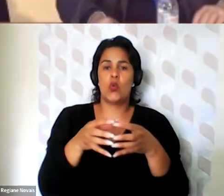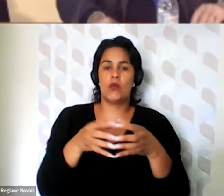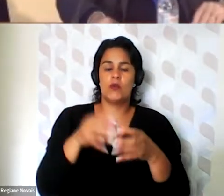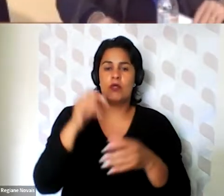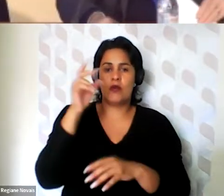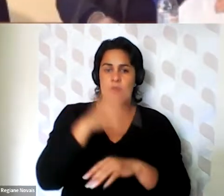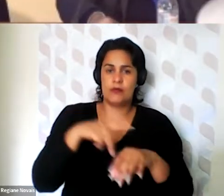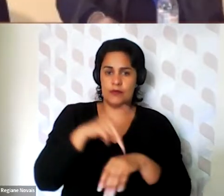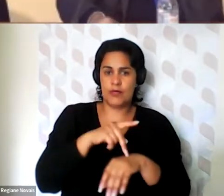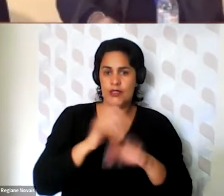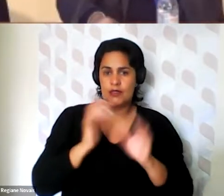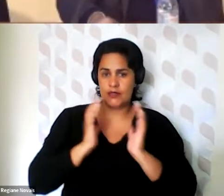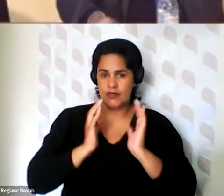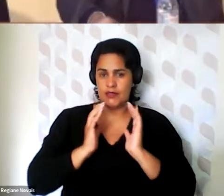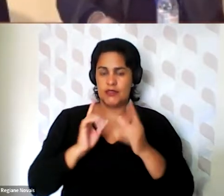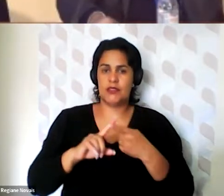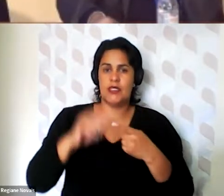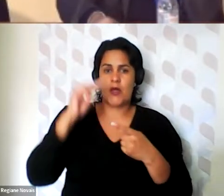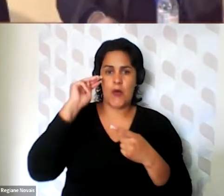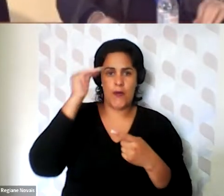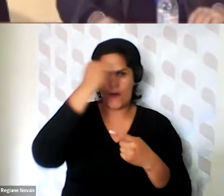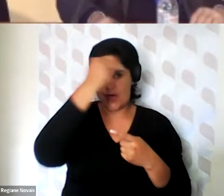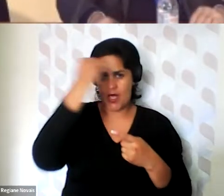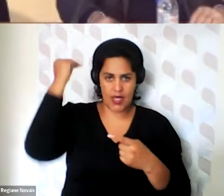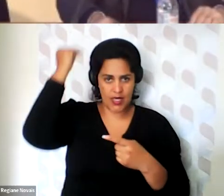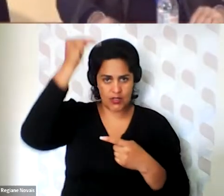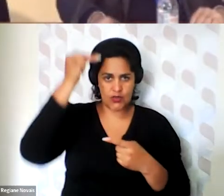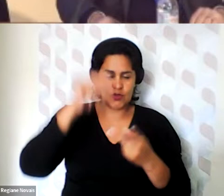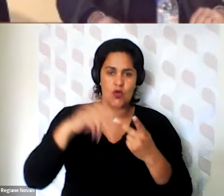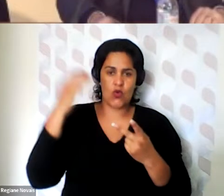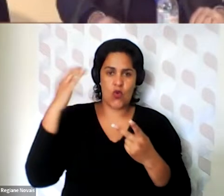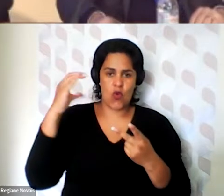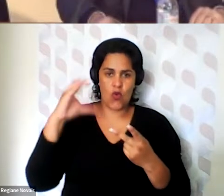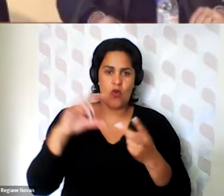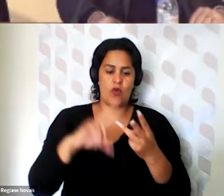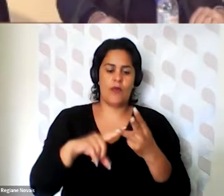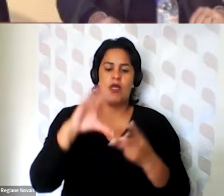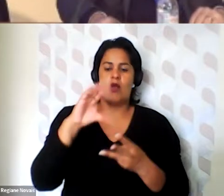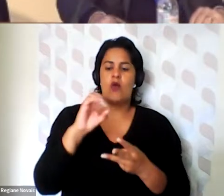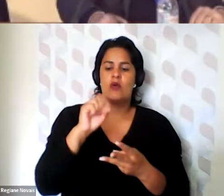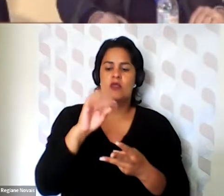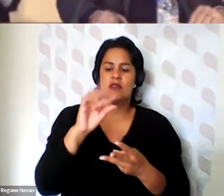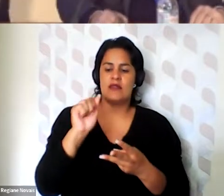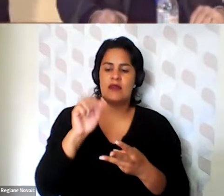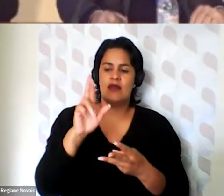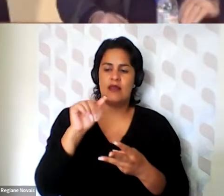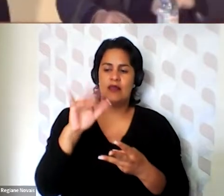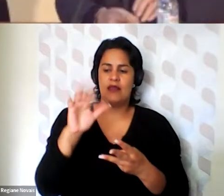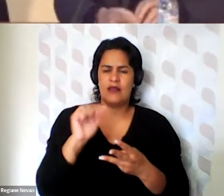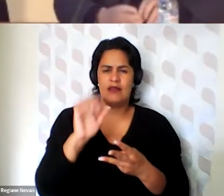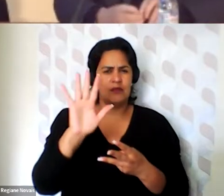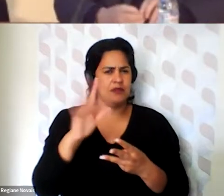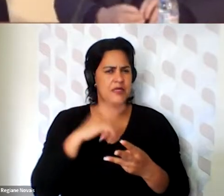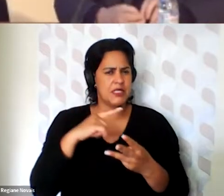política daquele momento, da política internacional, era aonde se coordenavam as posições, digamos, do norte, né, enquanto o